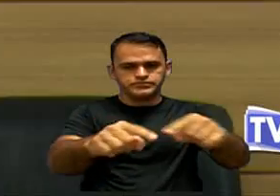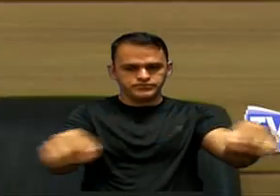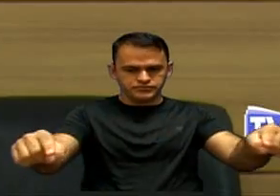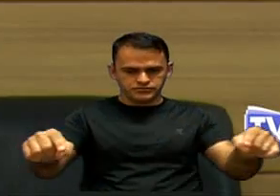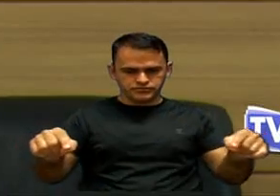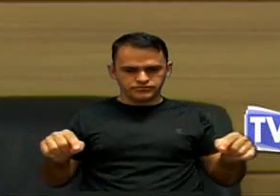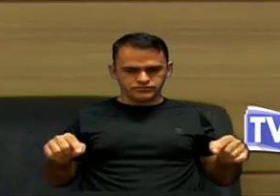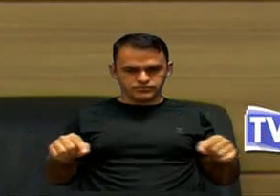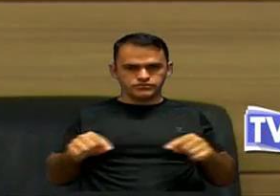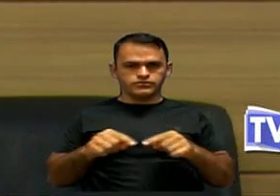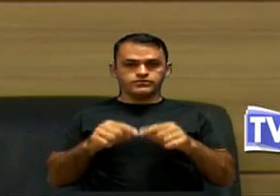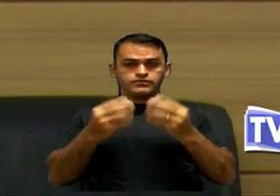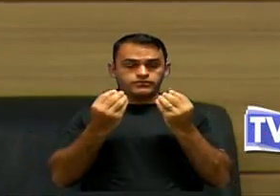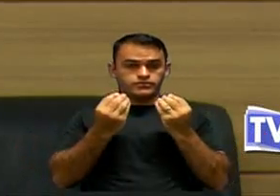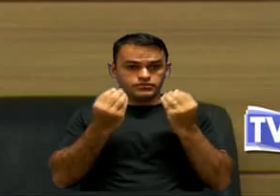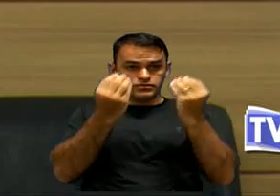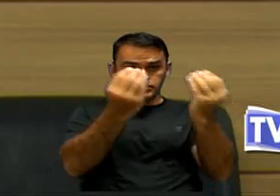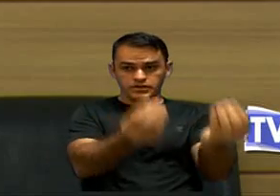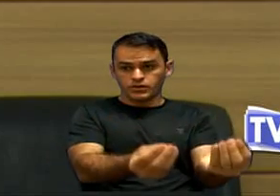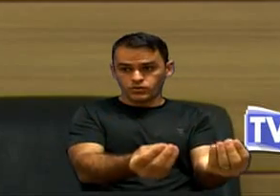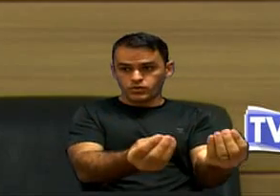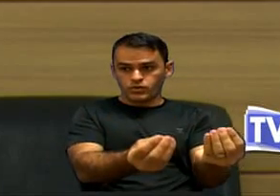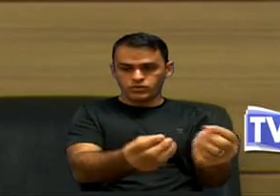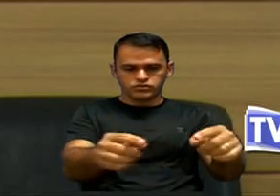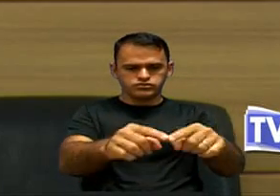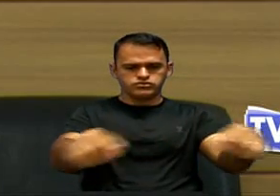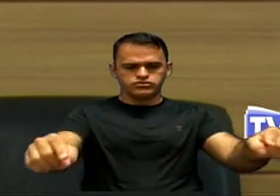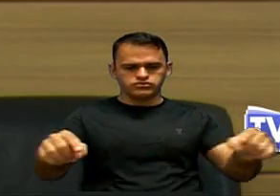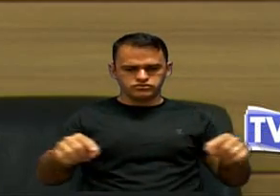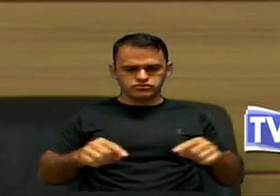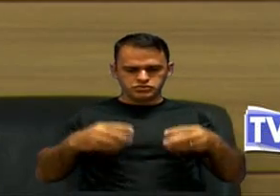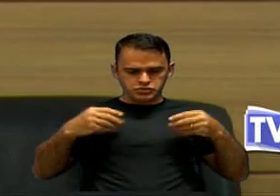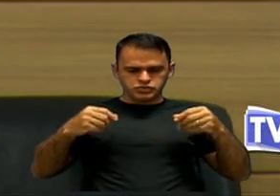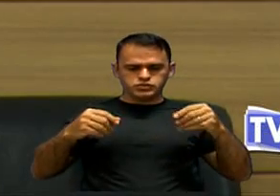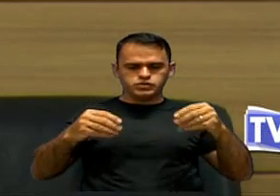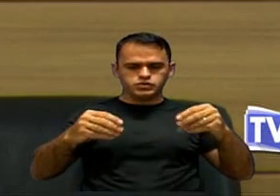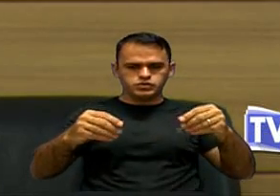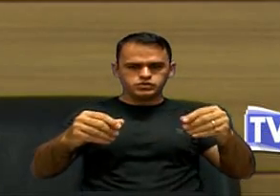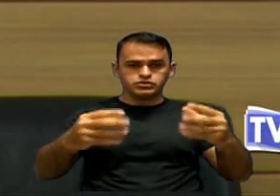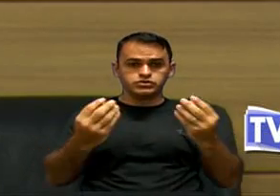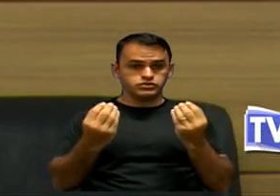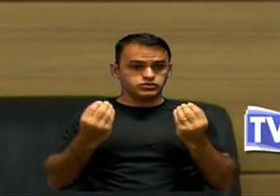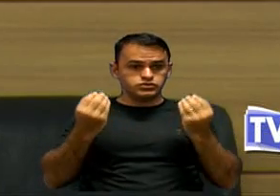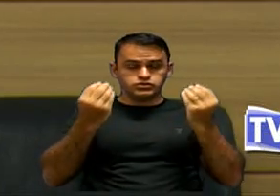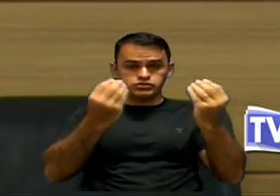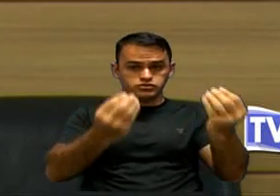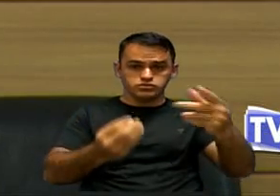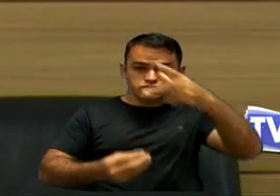como antecipação de área institucional.